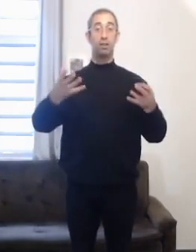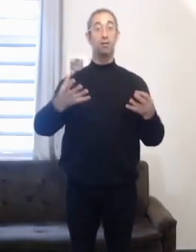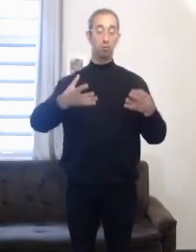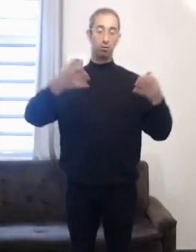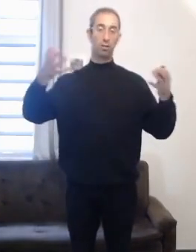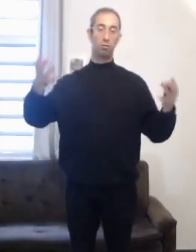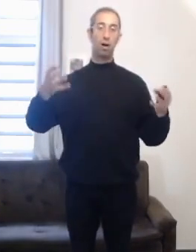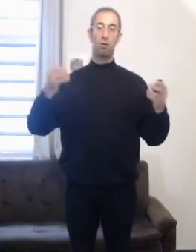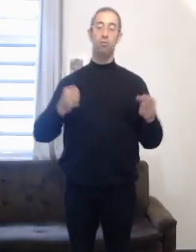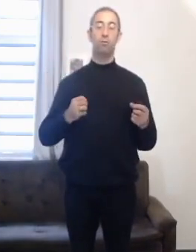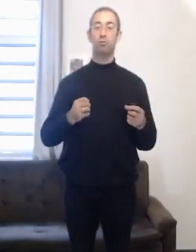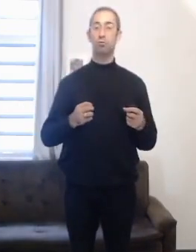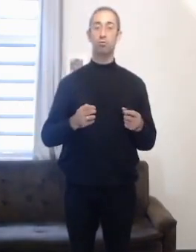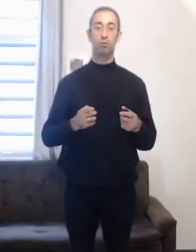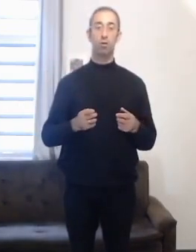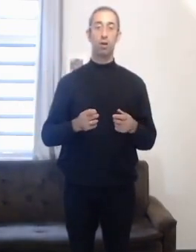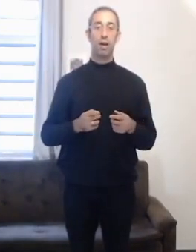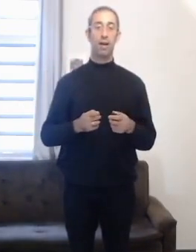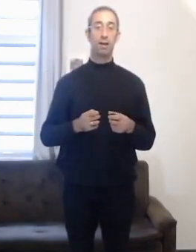um modelo conceitual,